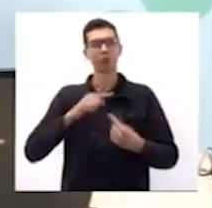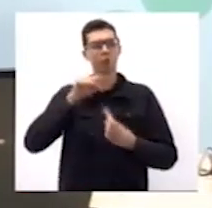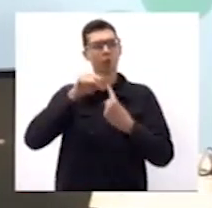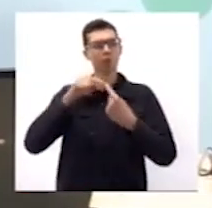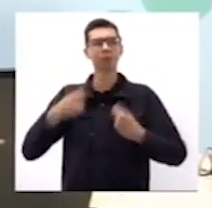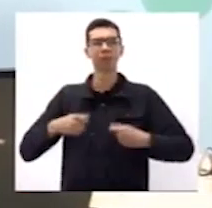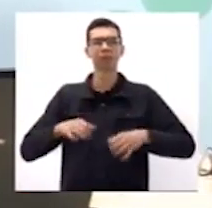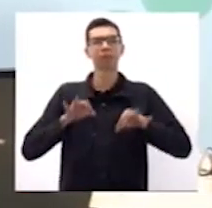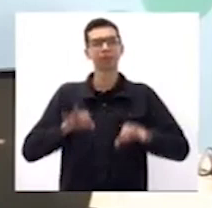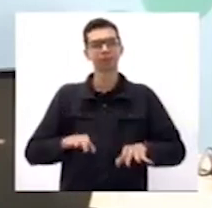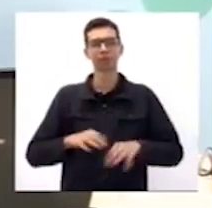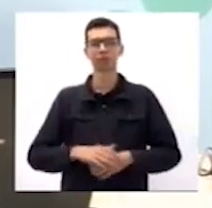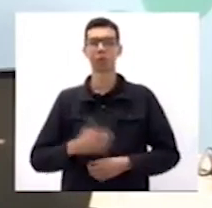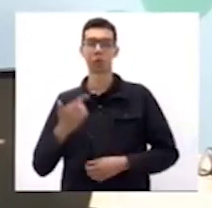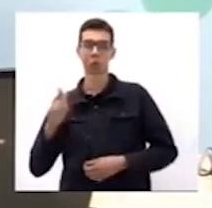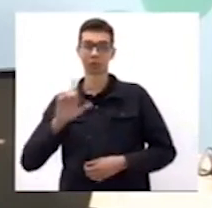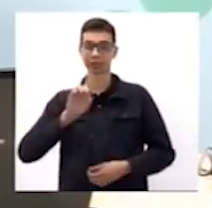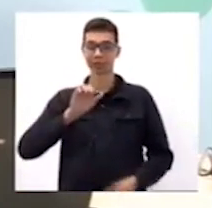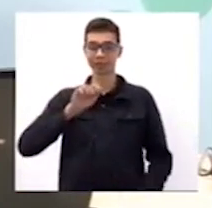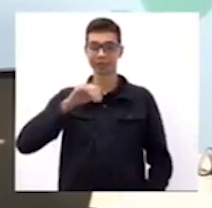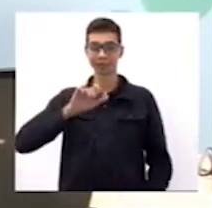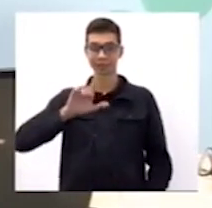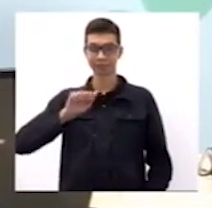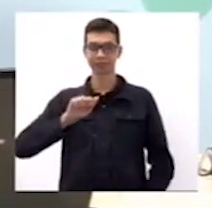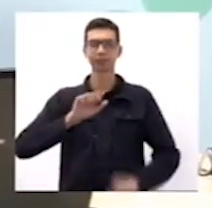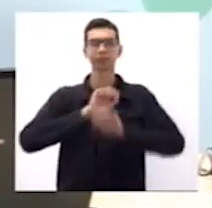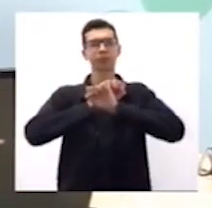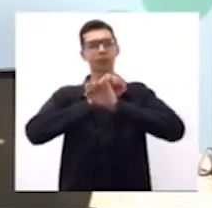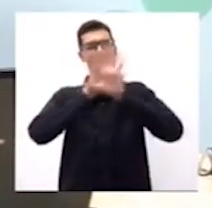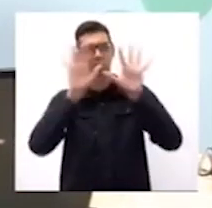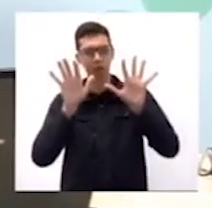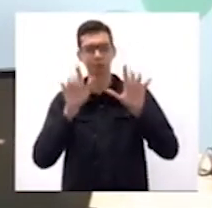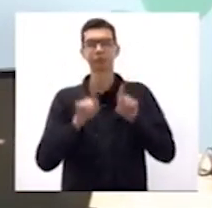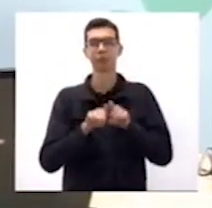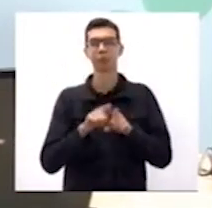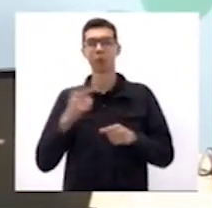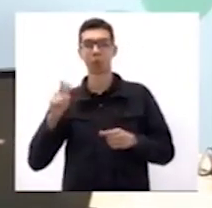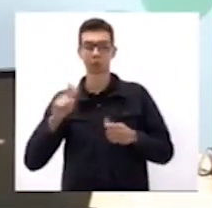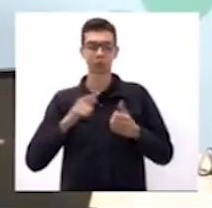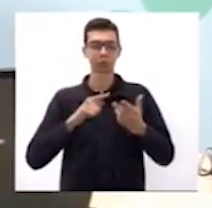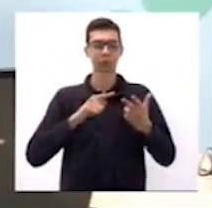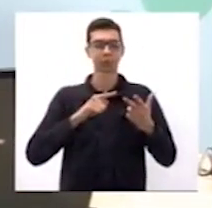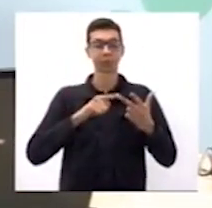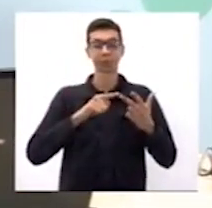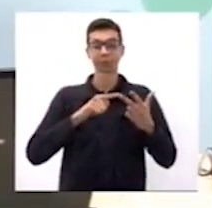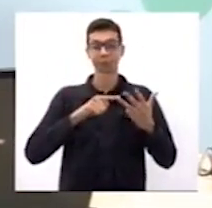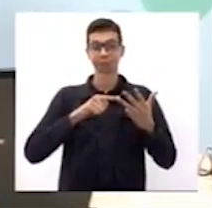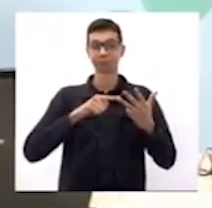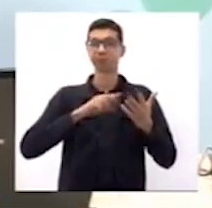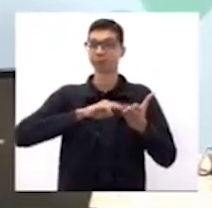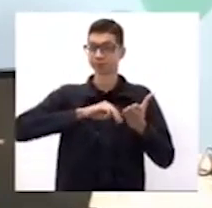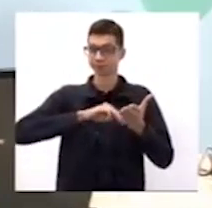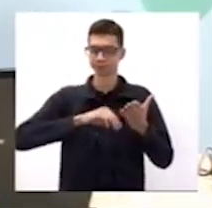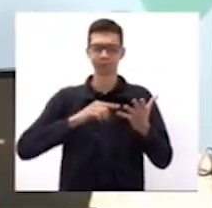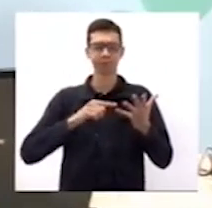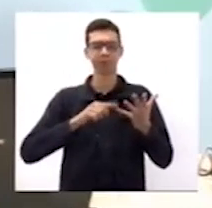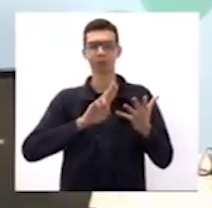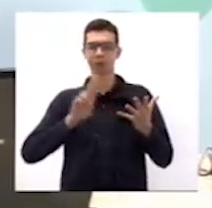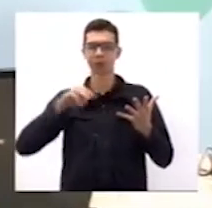Eber, clareza. Daniela falou metodologia. Mayra, estimular a